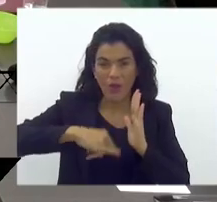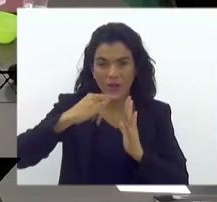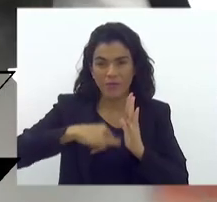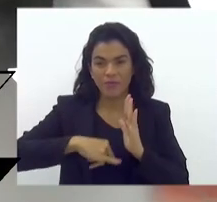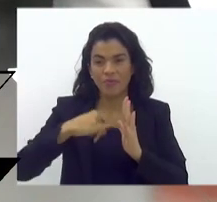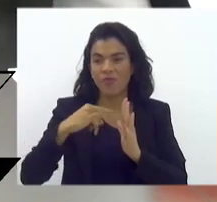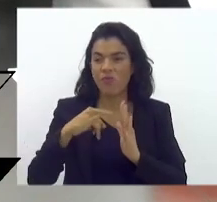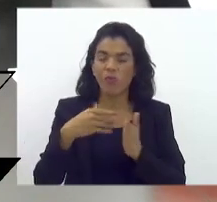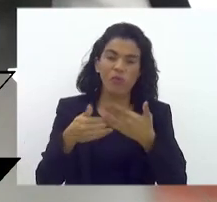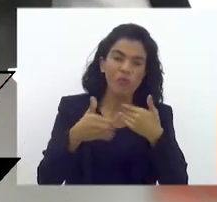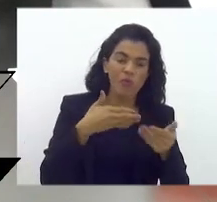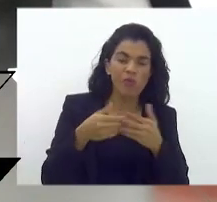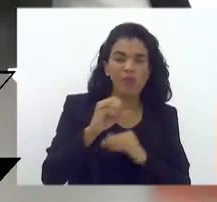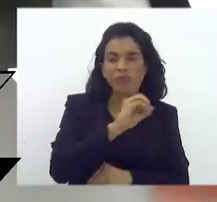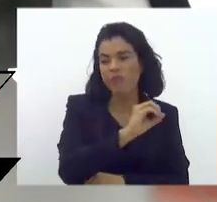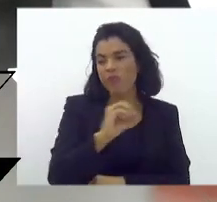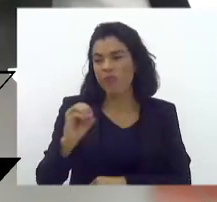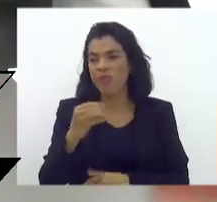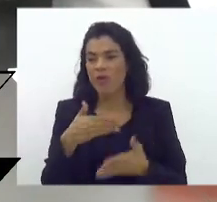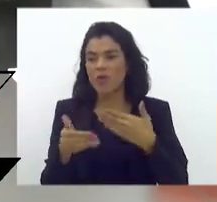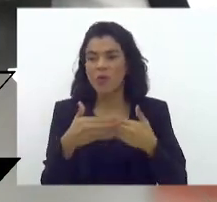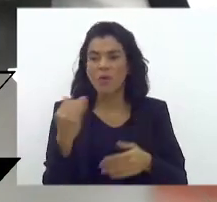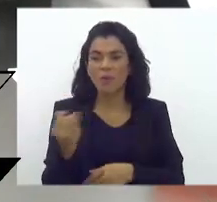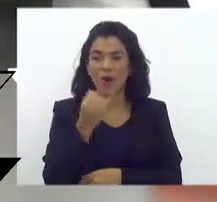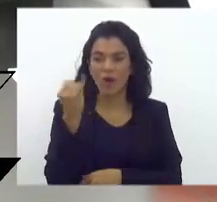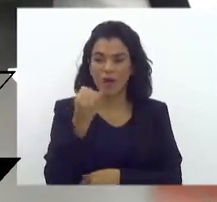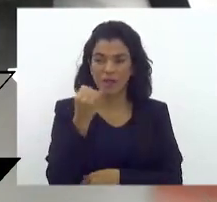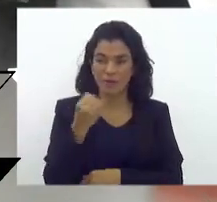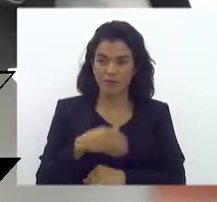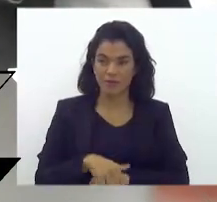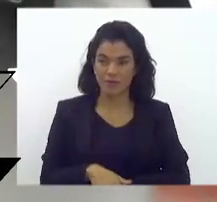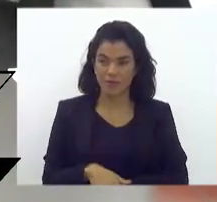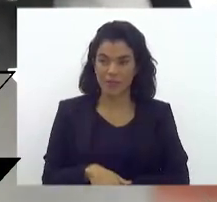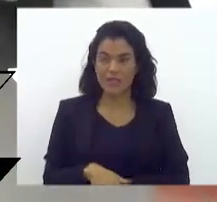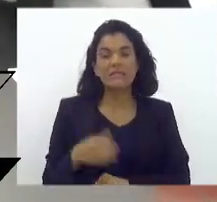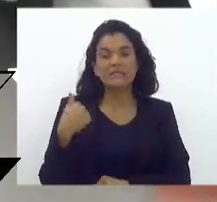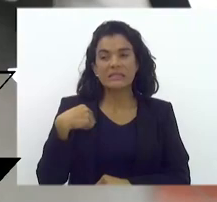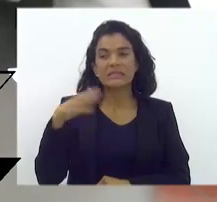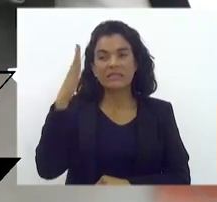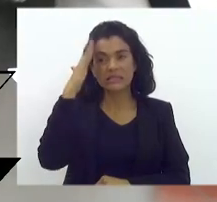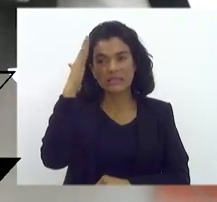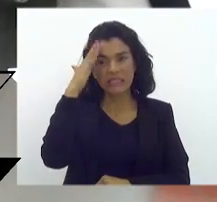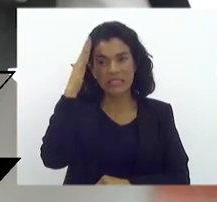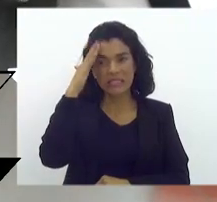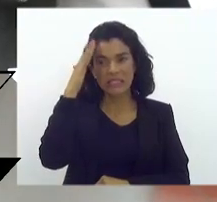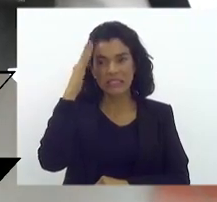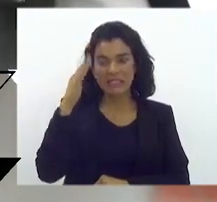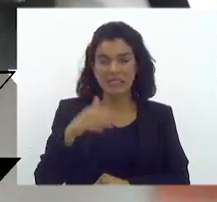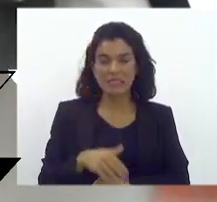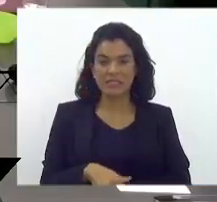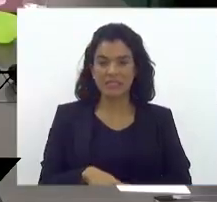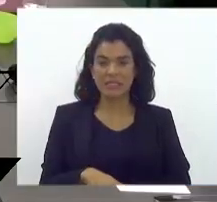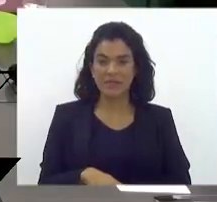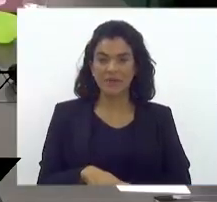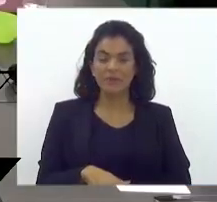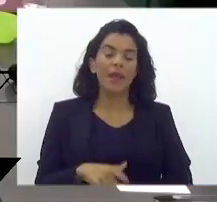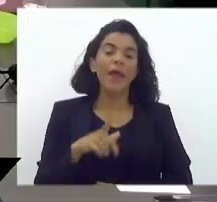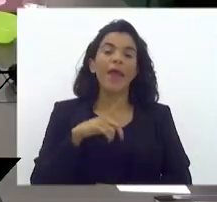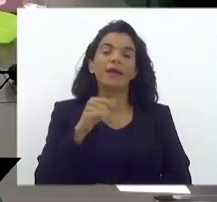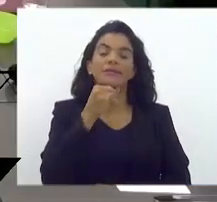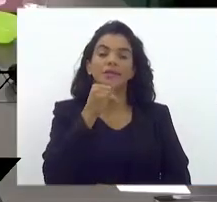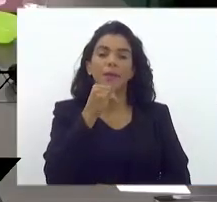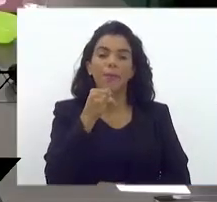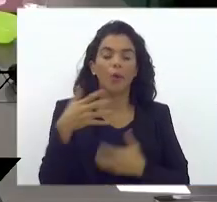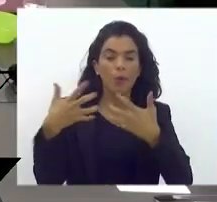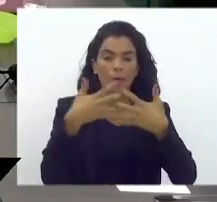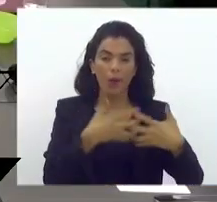Não importa se é 00, 100. Mas ela 100. Vai ser feita de qualquer forma. Sim, eu estou dizendo exatamente. Você faz um carro